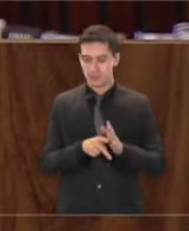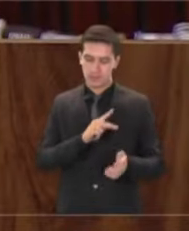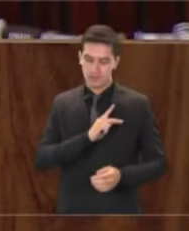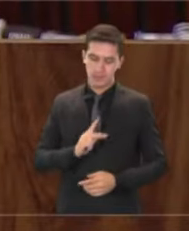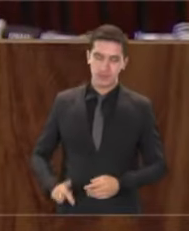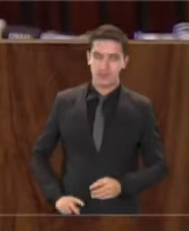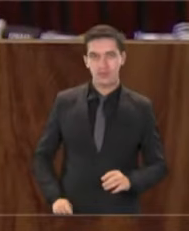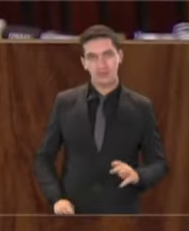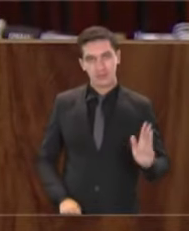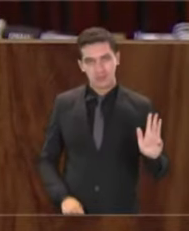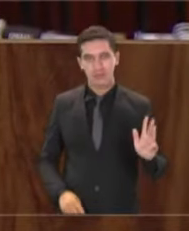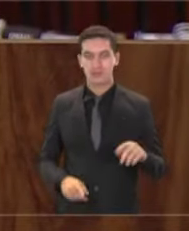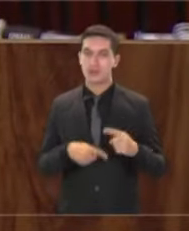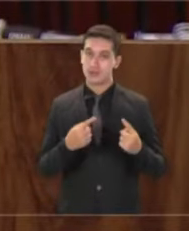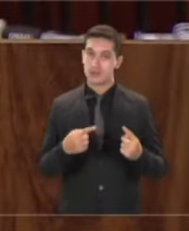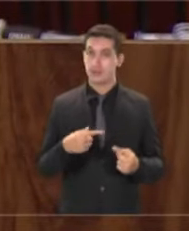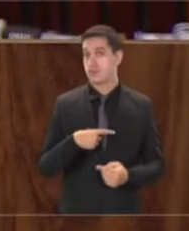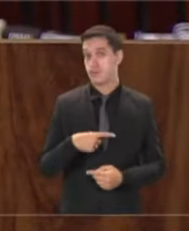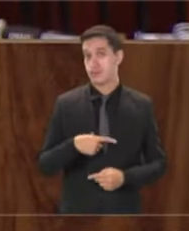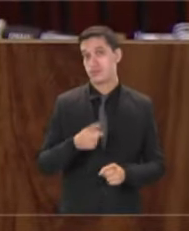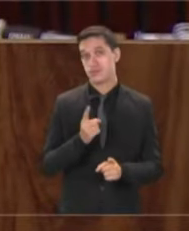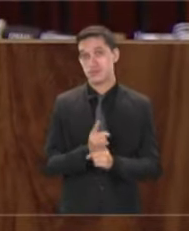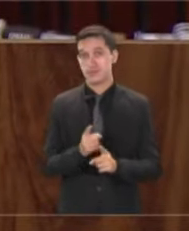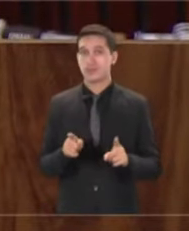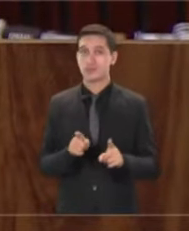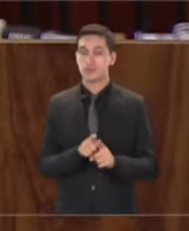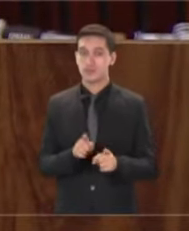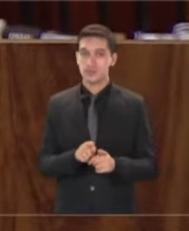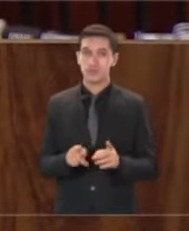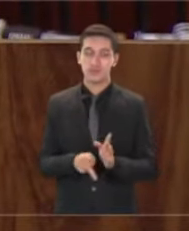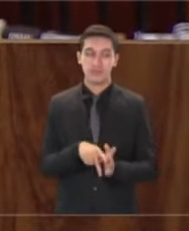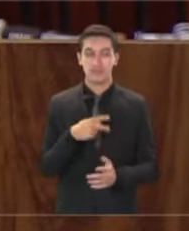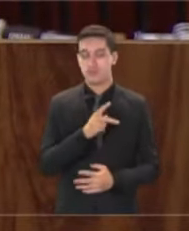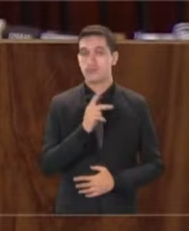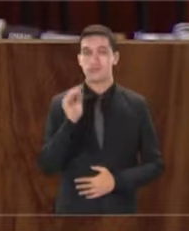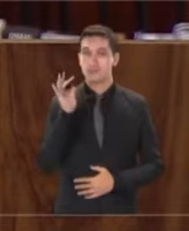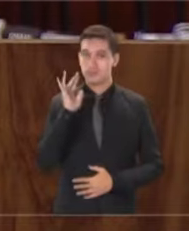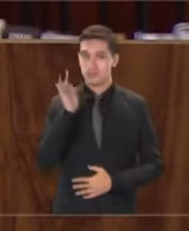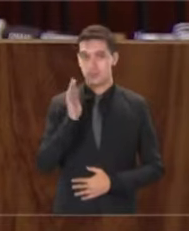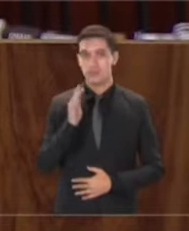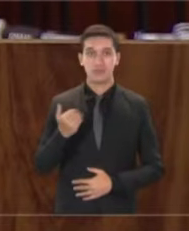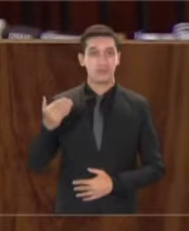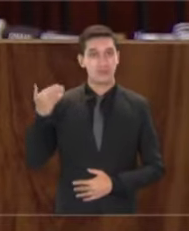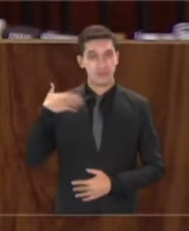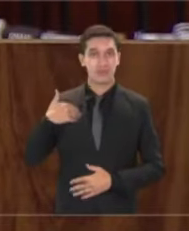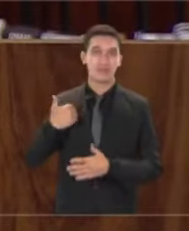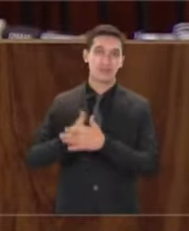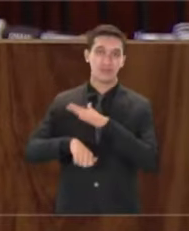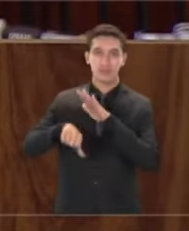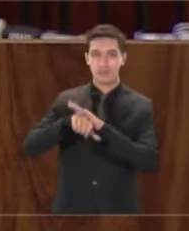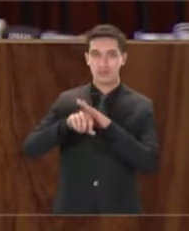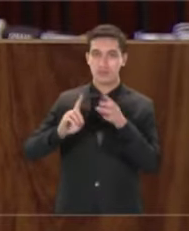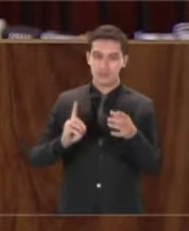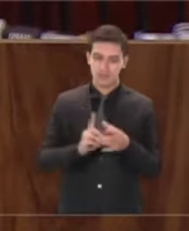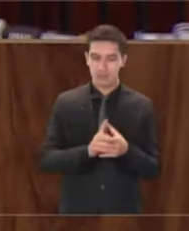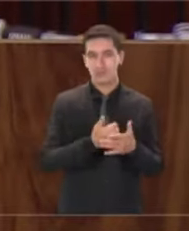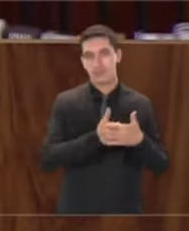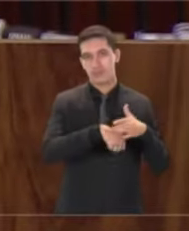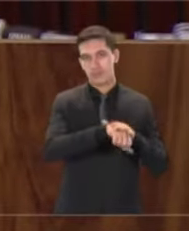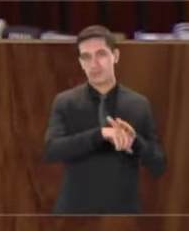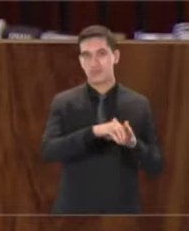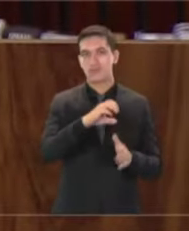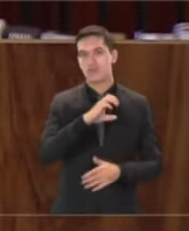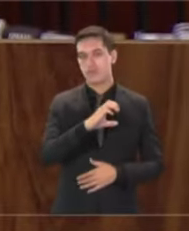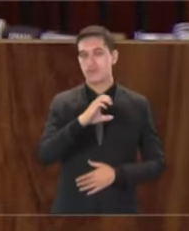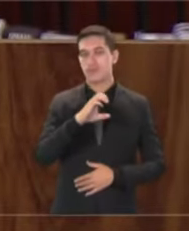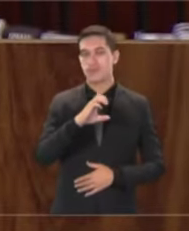qual se teria ainda, em sua ótica, passado criminoso e elo com facção criminosa Comando